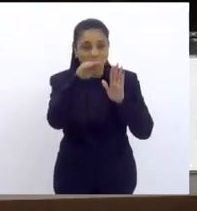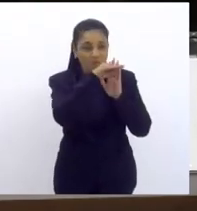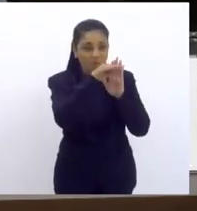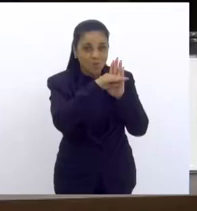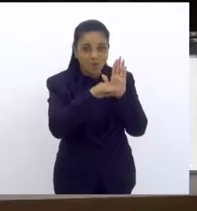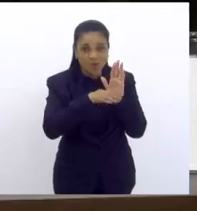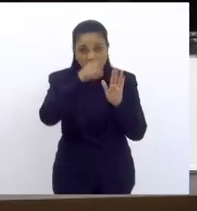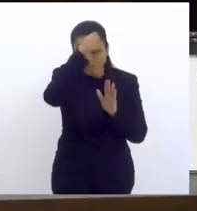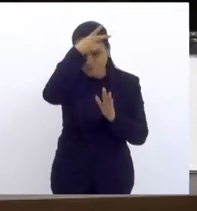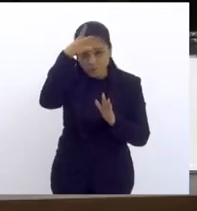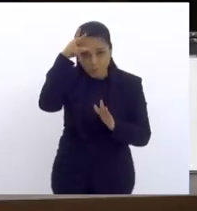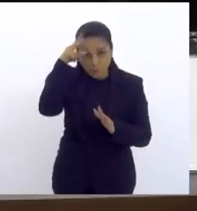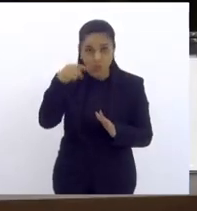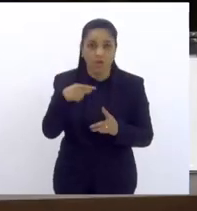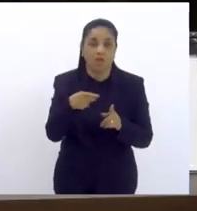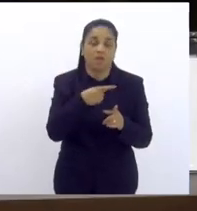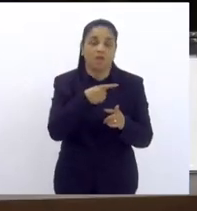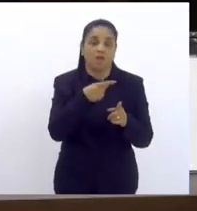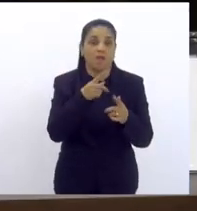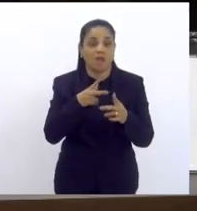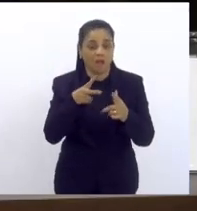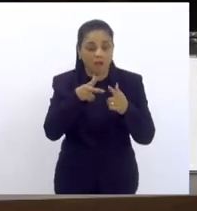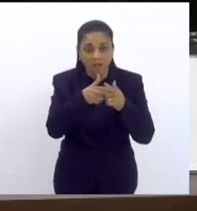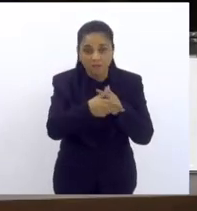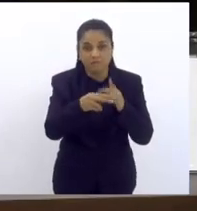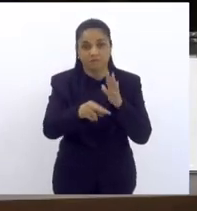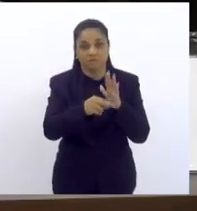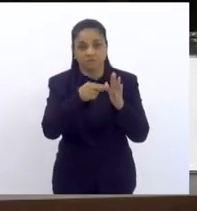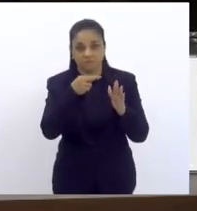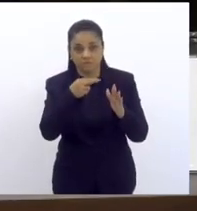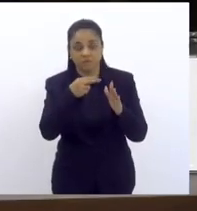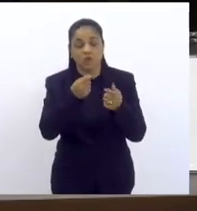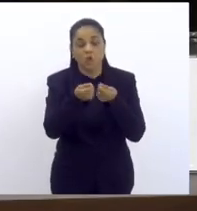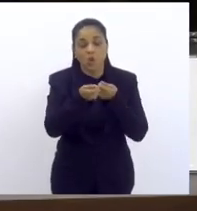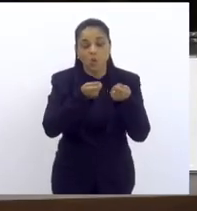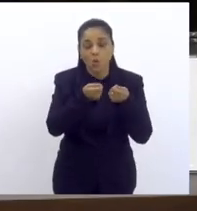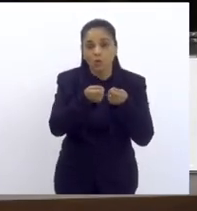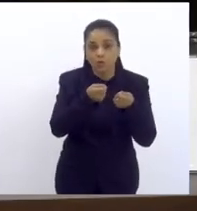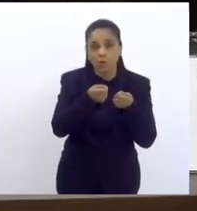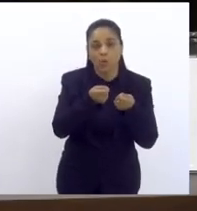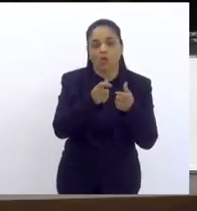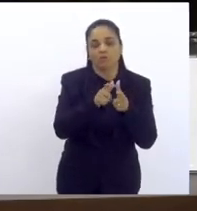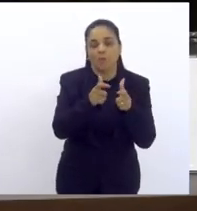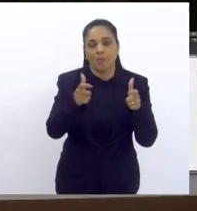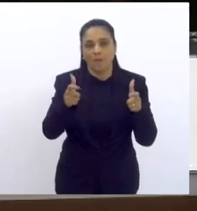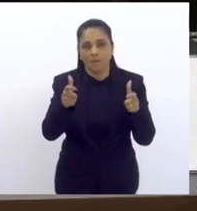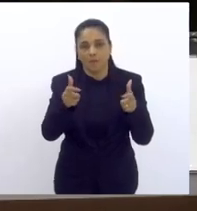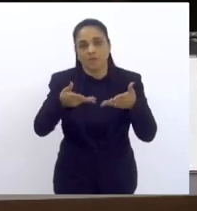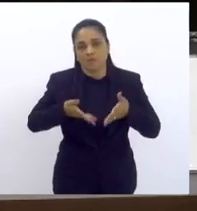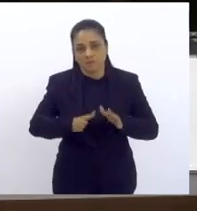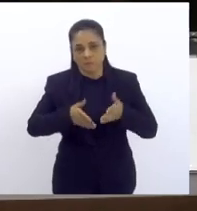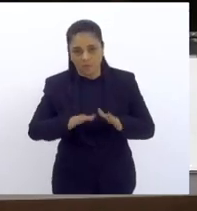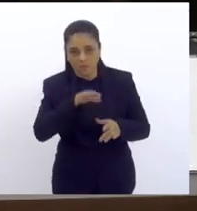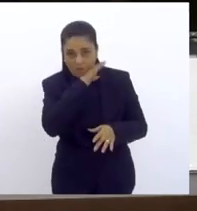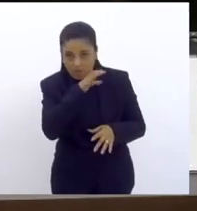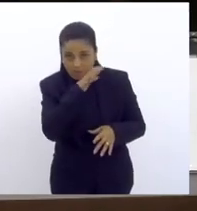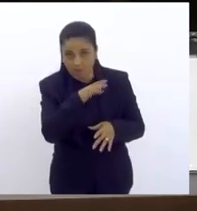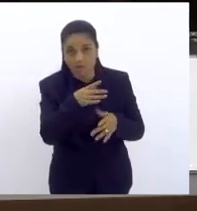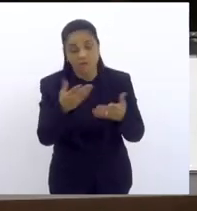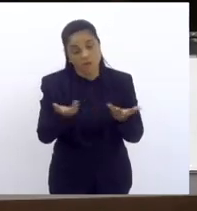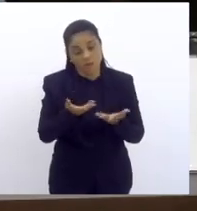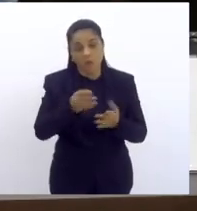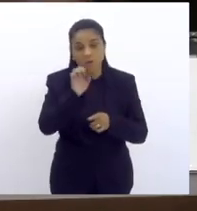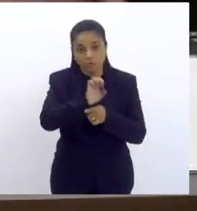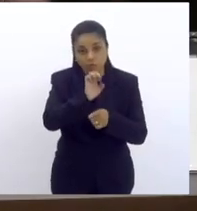da prefeitura serve para isso para castrar fazer controle populacional salvar vidas e acho que agora tá na hora do Estado nuclear